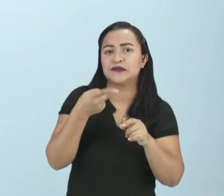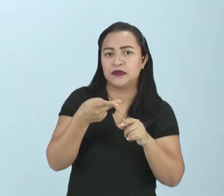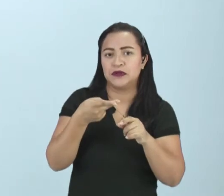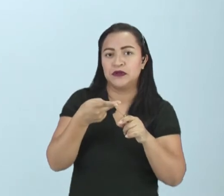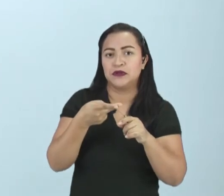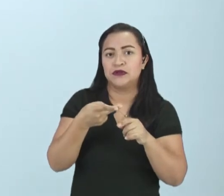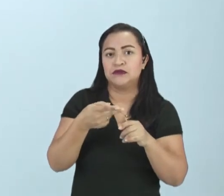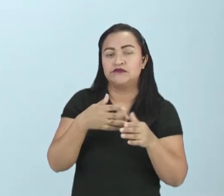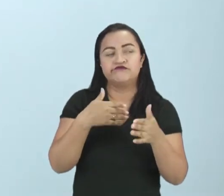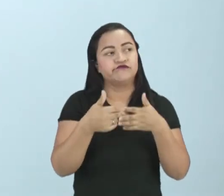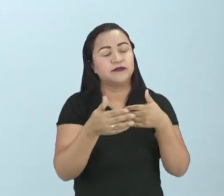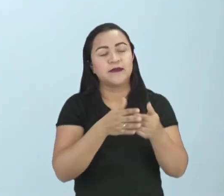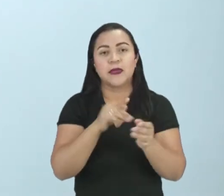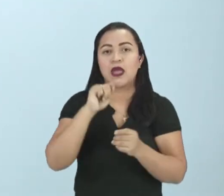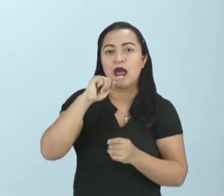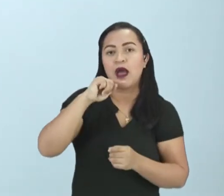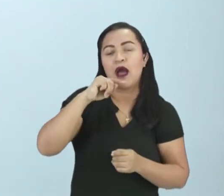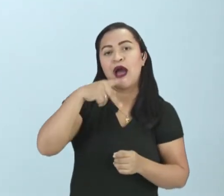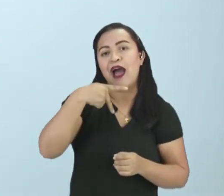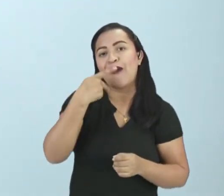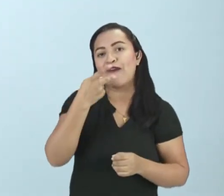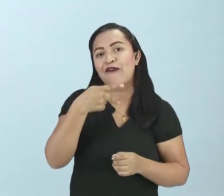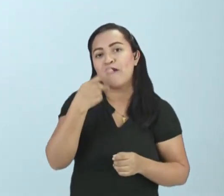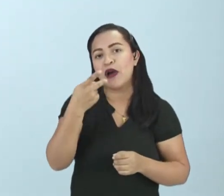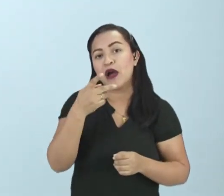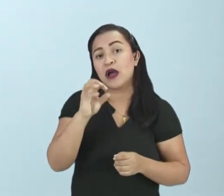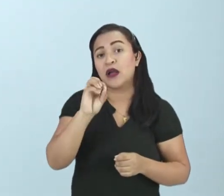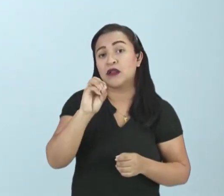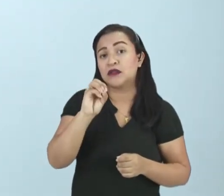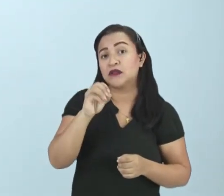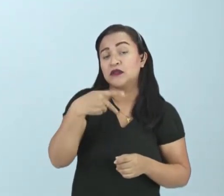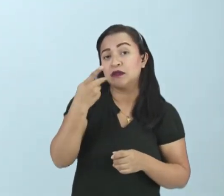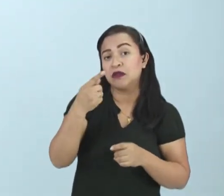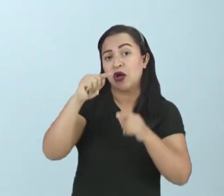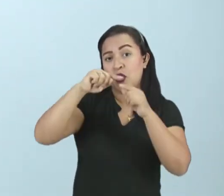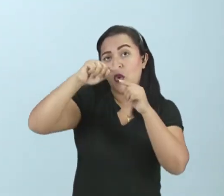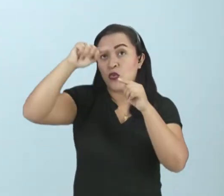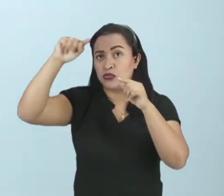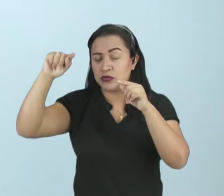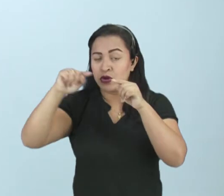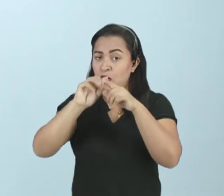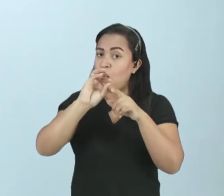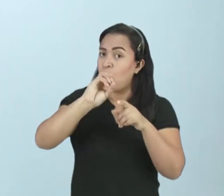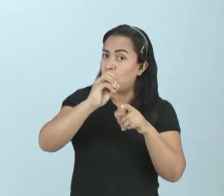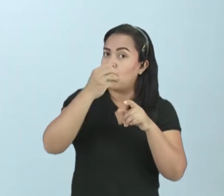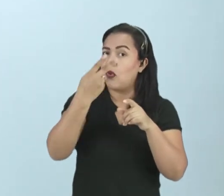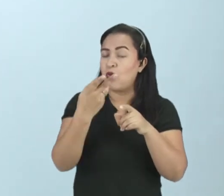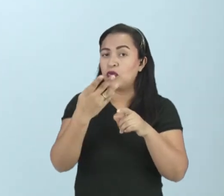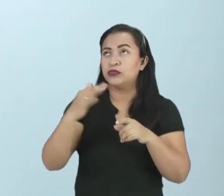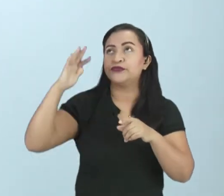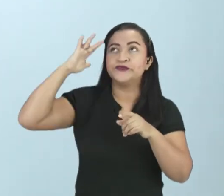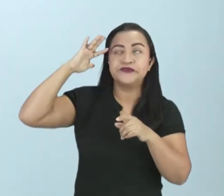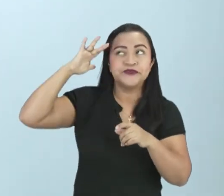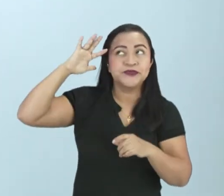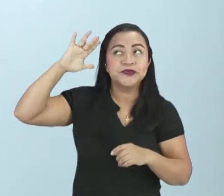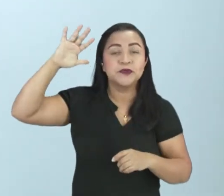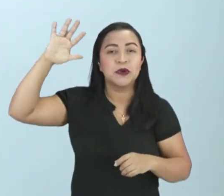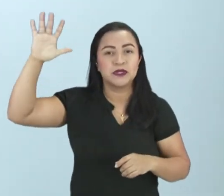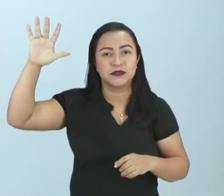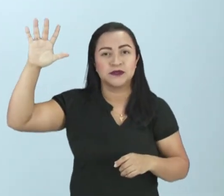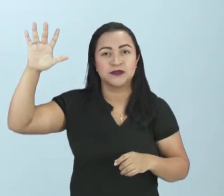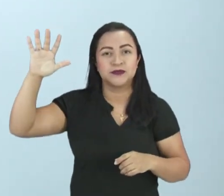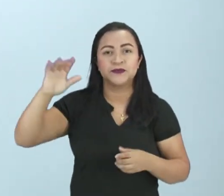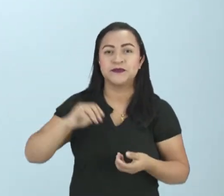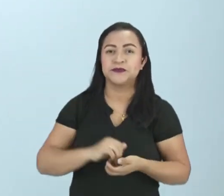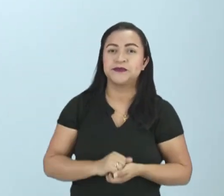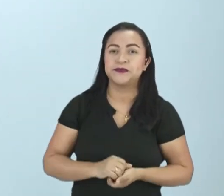a fala oral ou a fala pensada, né? Seja o discurso ali expresso ou o discurso pensado,